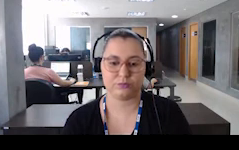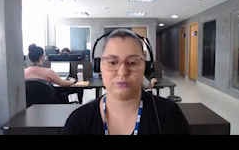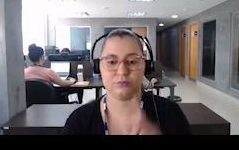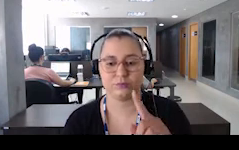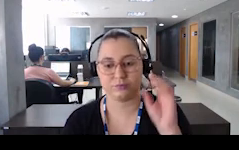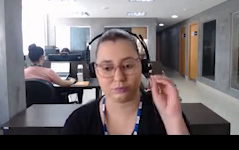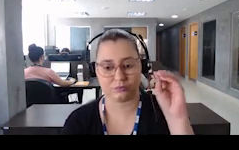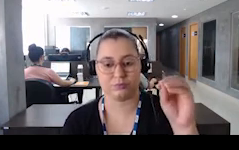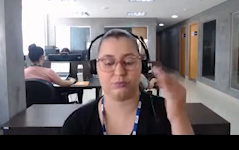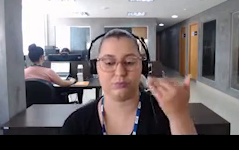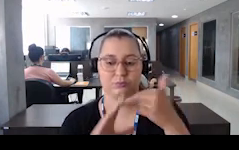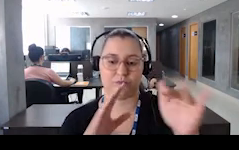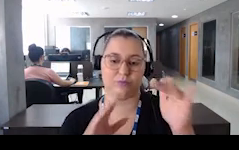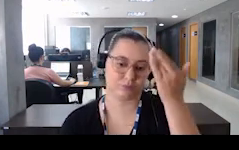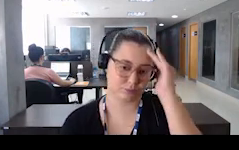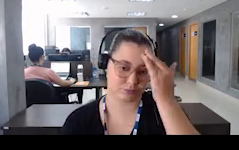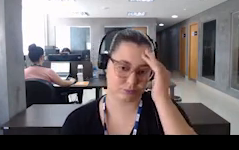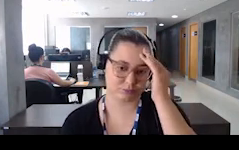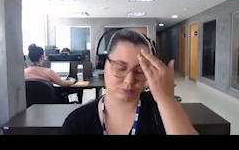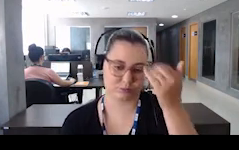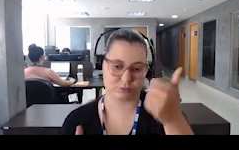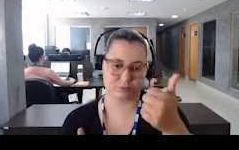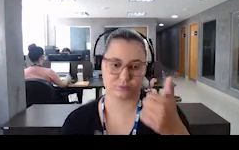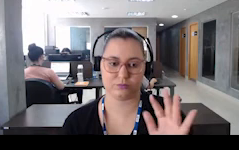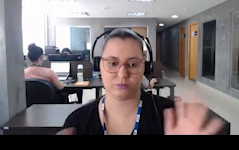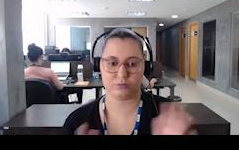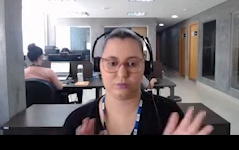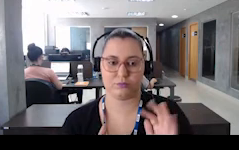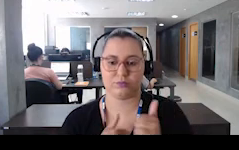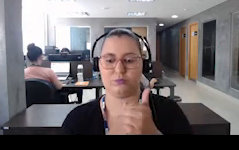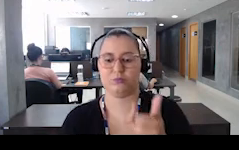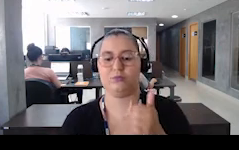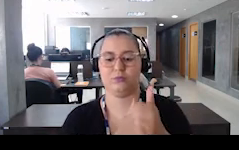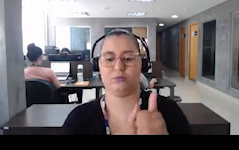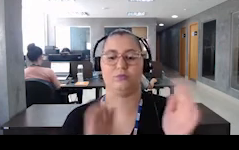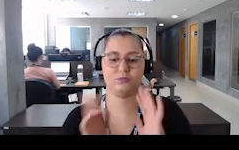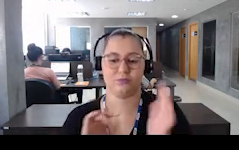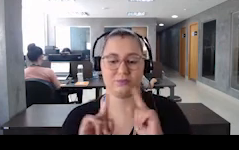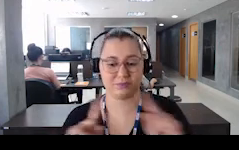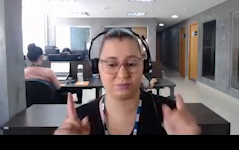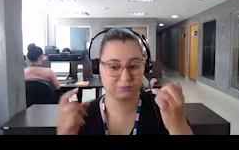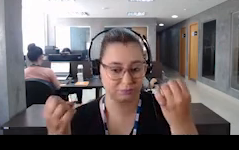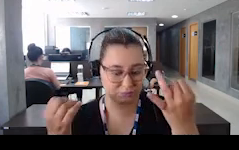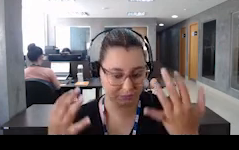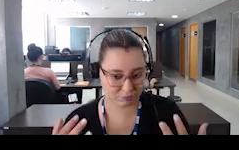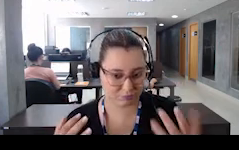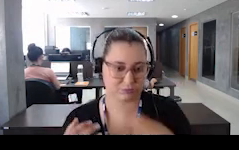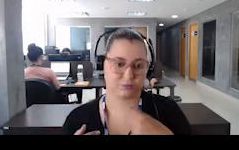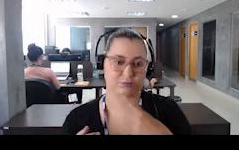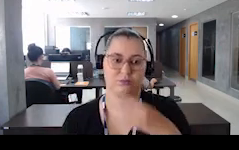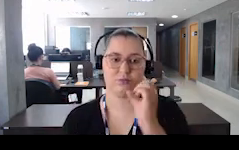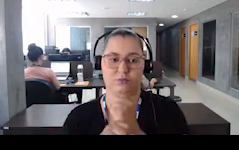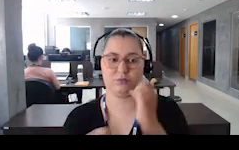Se você colocar e enviar, eu vou entender que você entendeu aqui e acompanhou a web. Mas se você quiser desenvolver